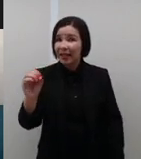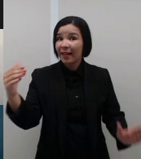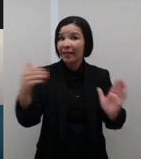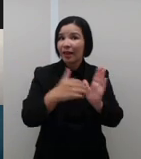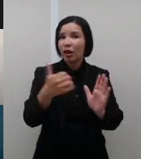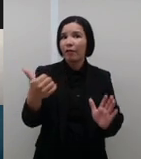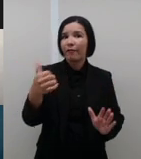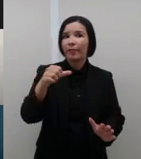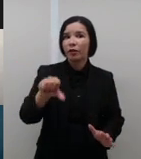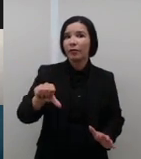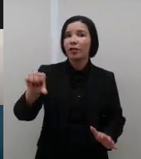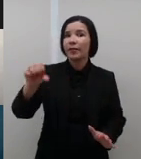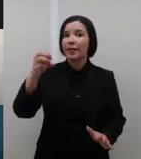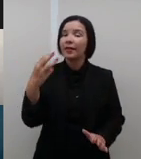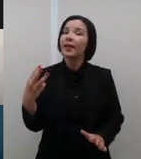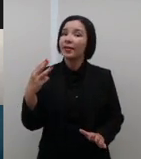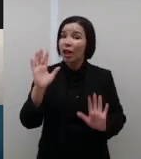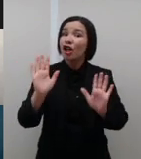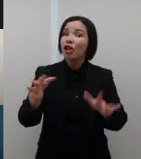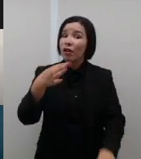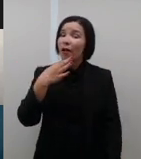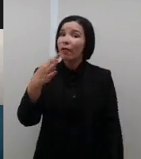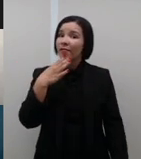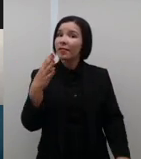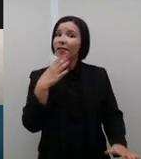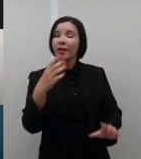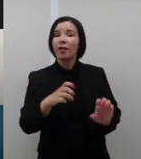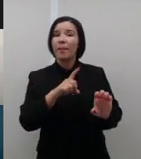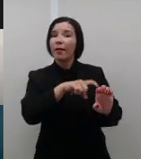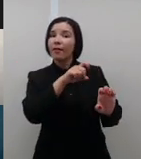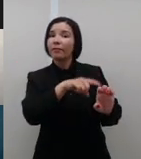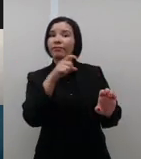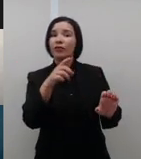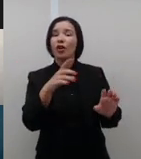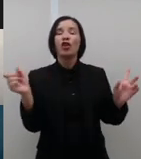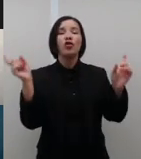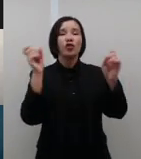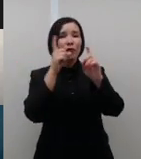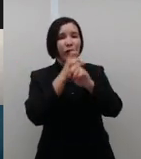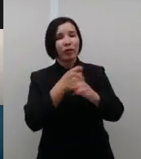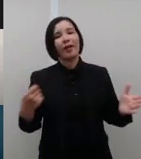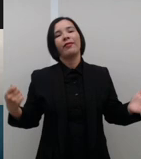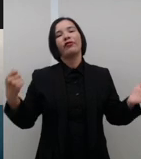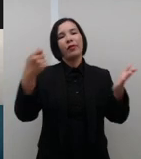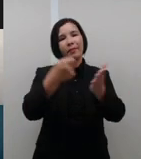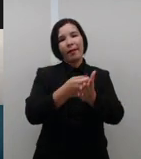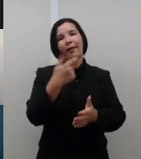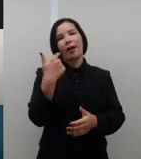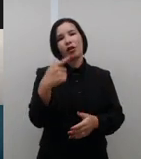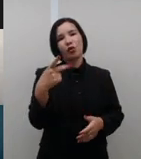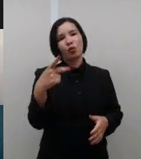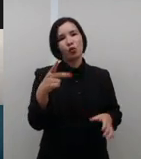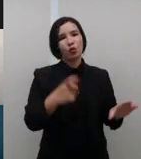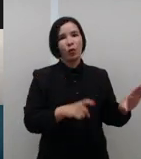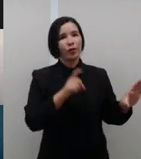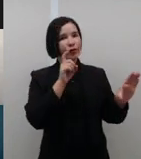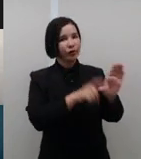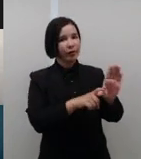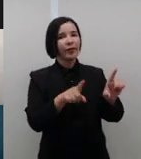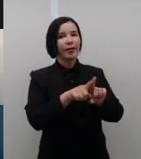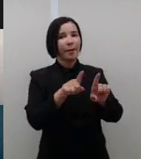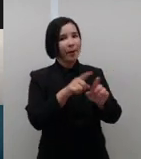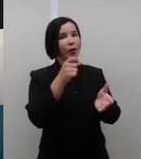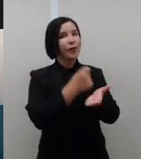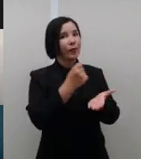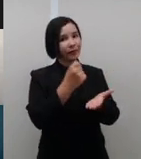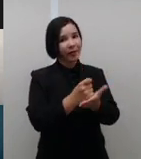dos empresários justamente pela dificuldade em pagar suas dívidas e honrar, né, os contratos que assumia. Então, foi assim que a hora